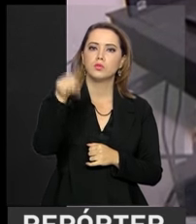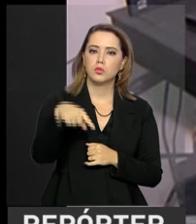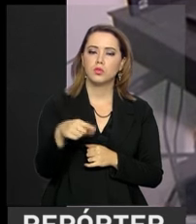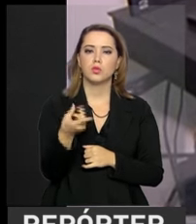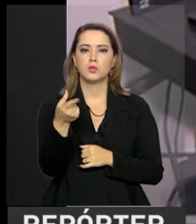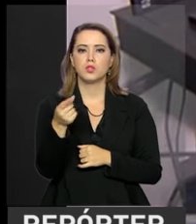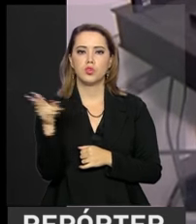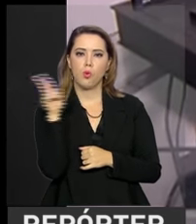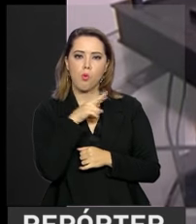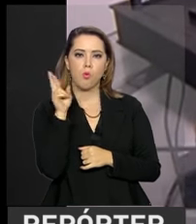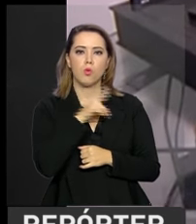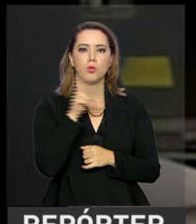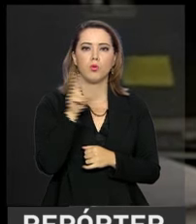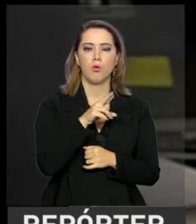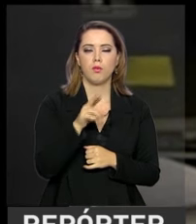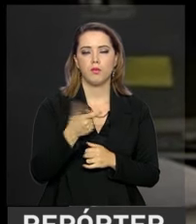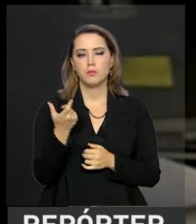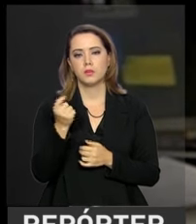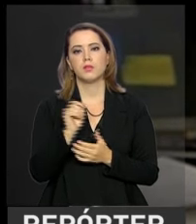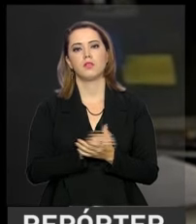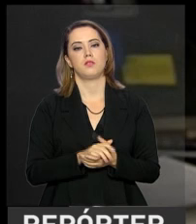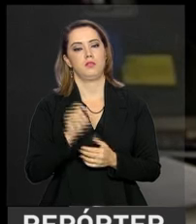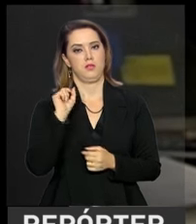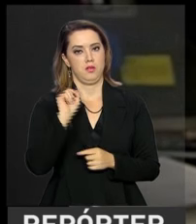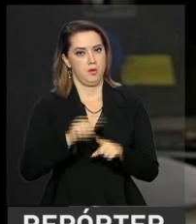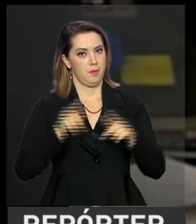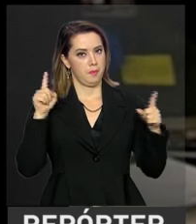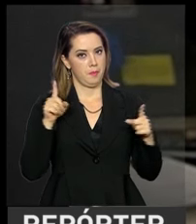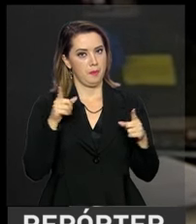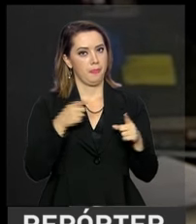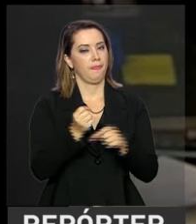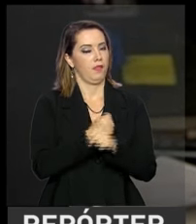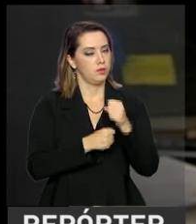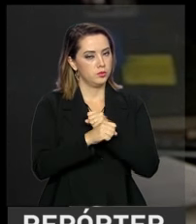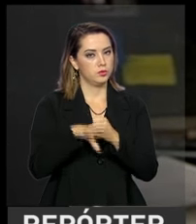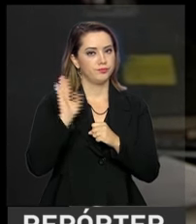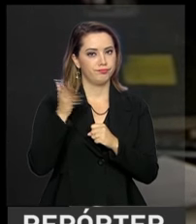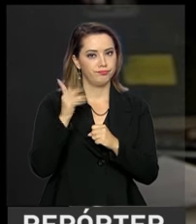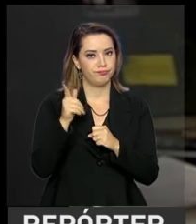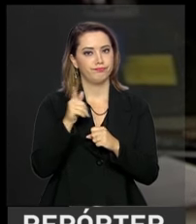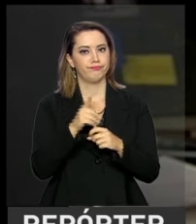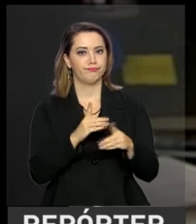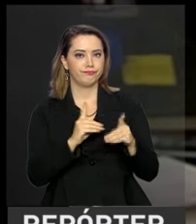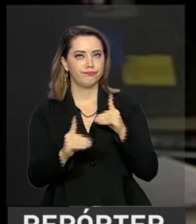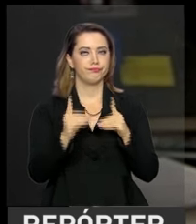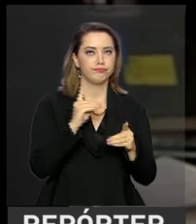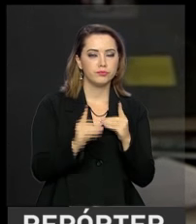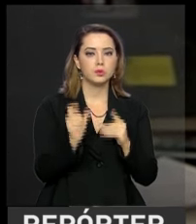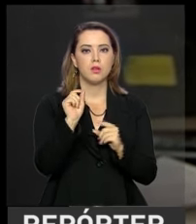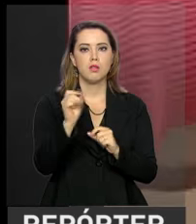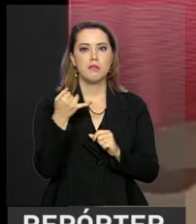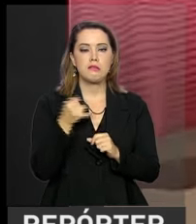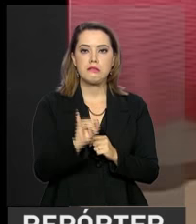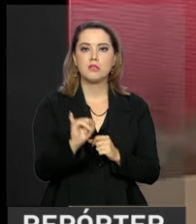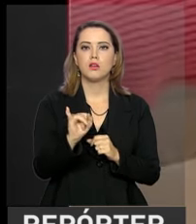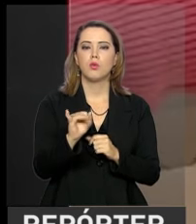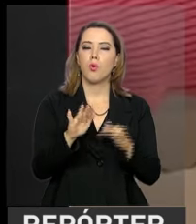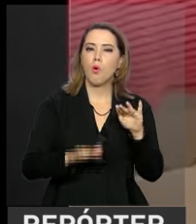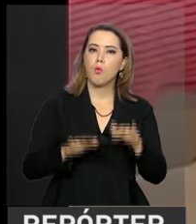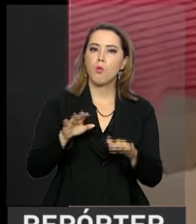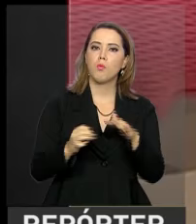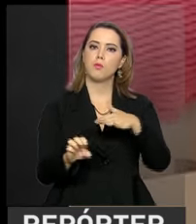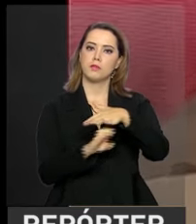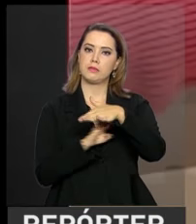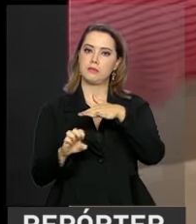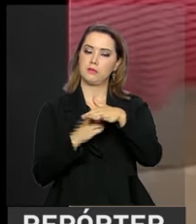navegação que foi contratado pelo consumidor mas desde o ano passado há uma polêmica no setor já que algumas empresas querem